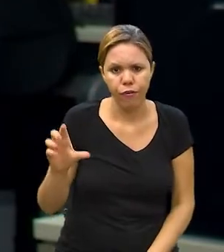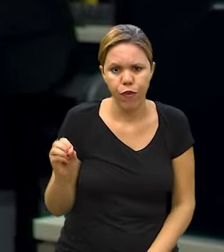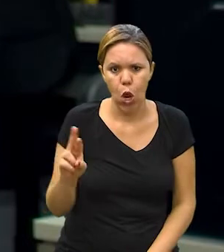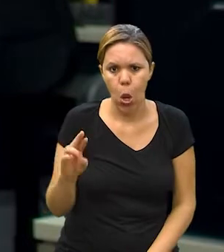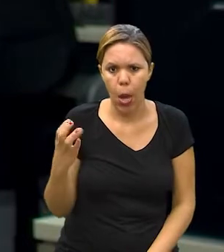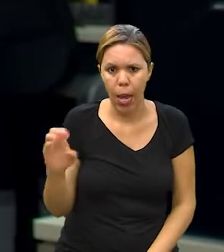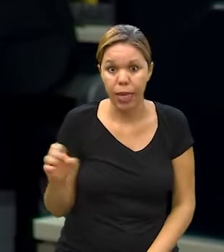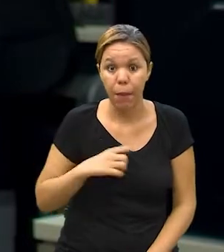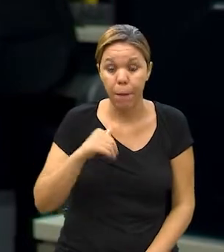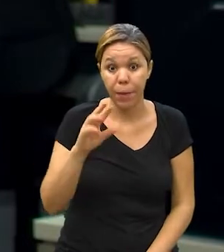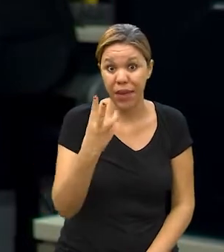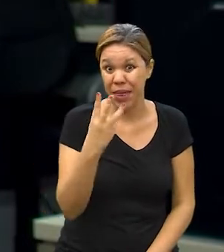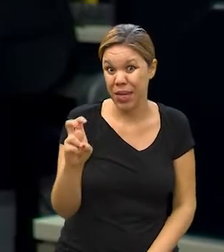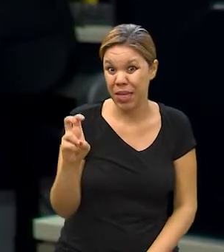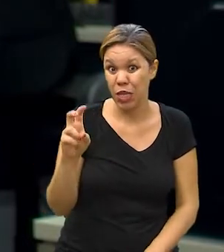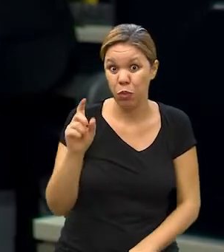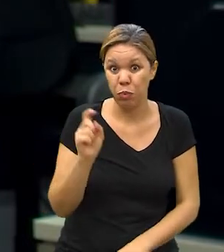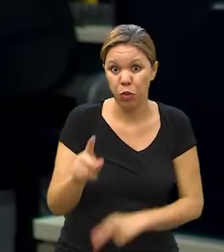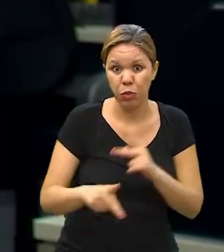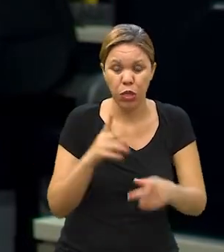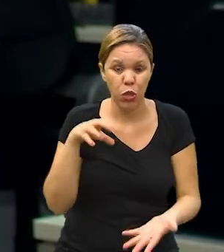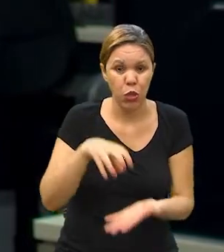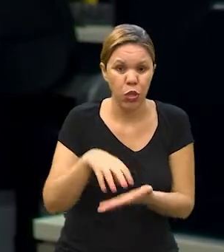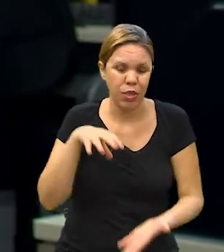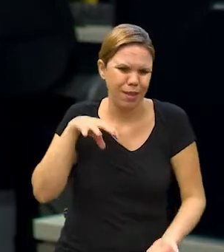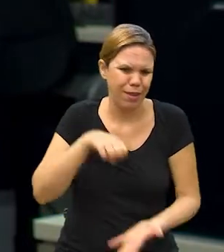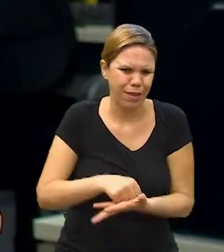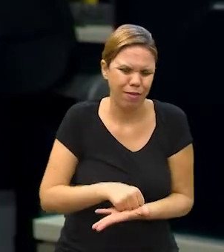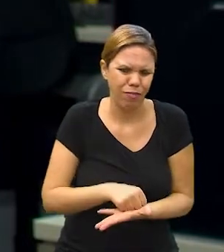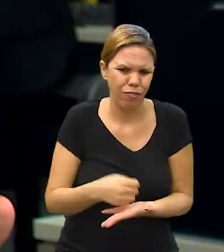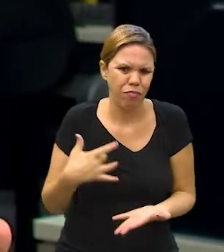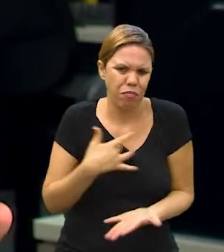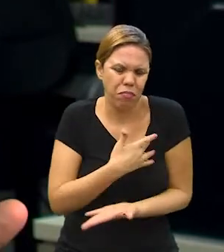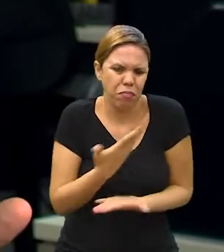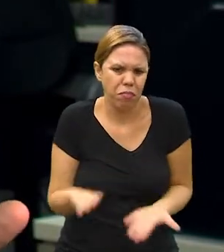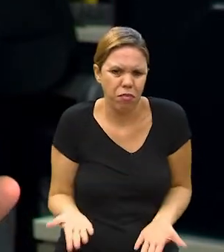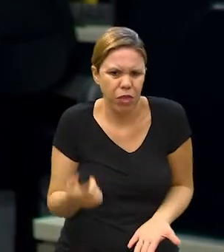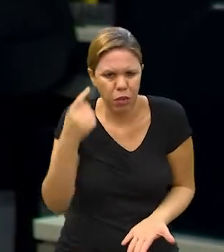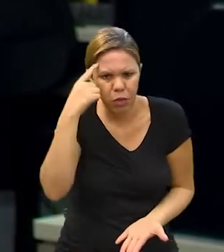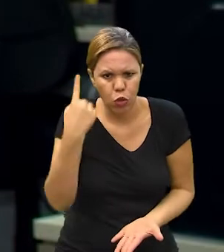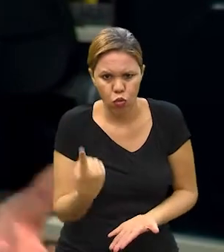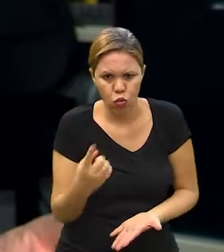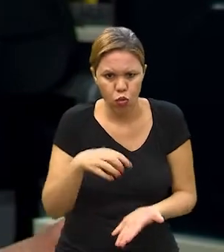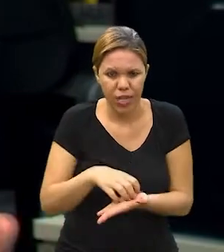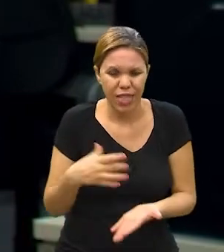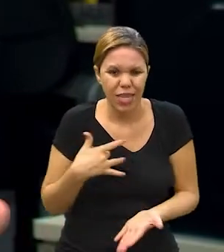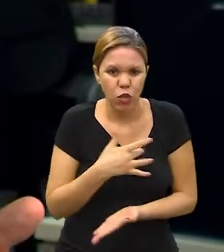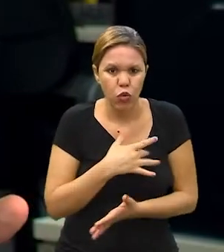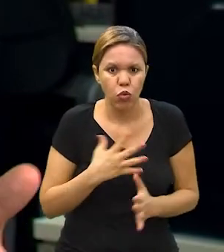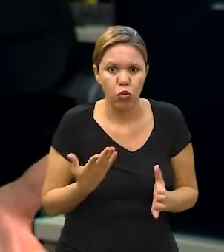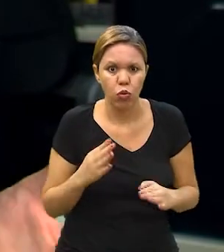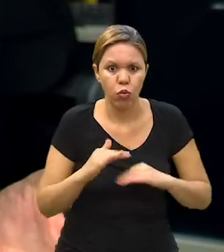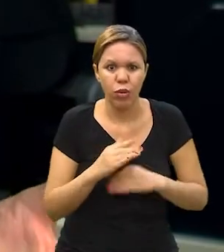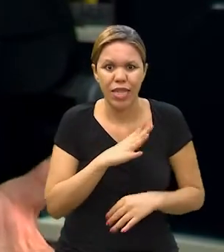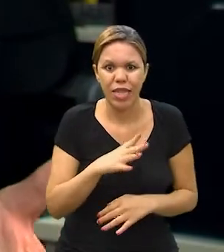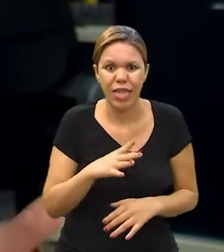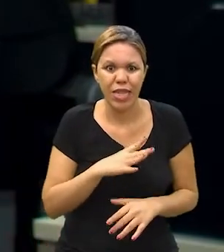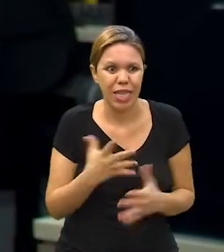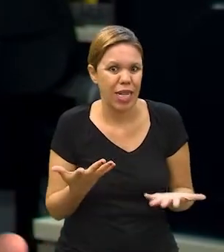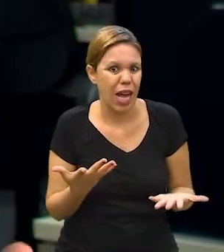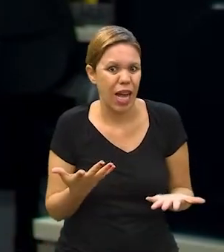de 35 mil pessoas cadastradas no centro de saúde. Então, se parar para pensar, é um centro de saúde cuidando da população de uma cidade de médio